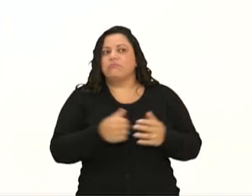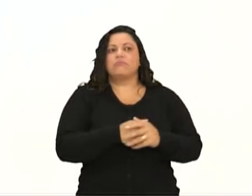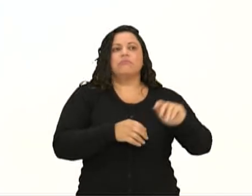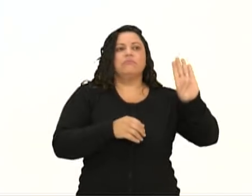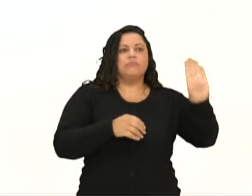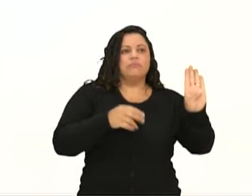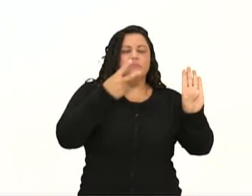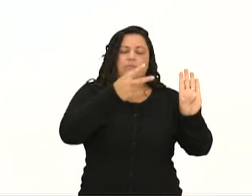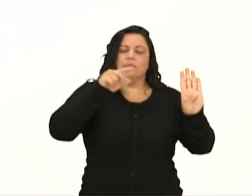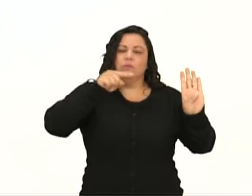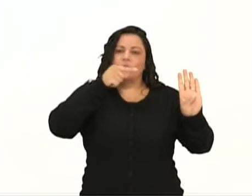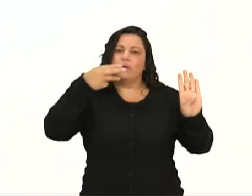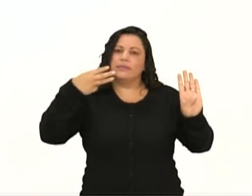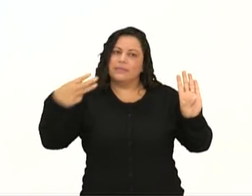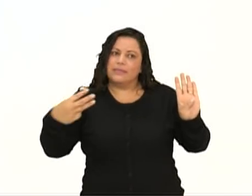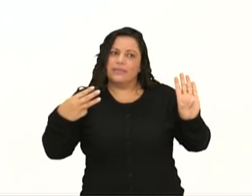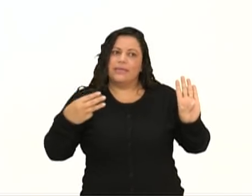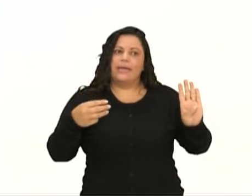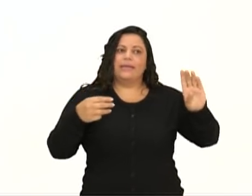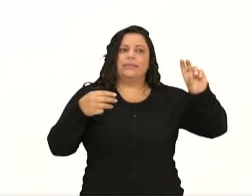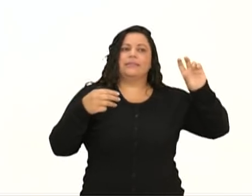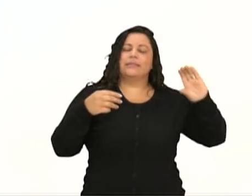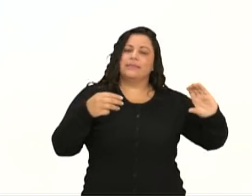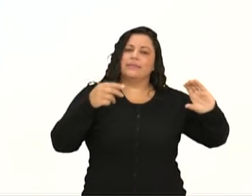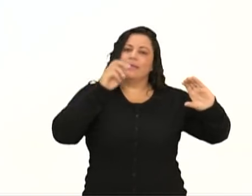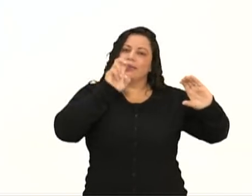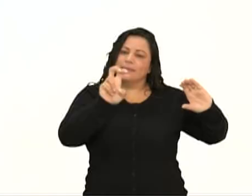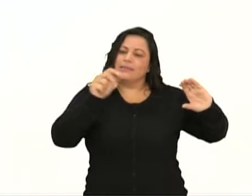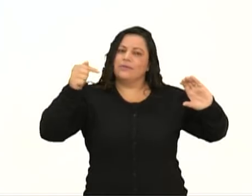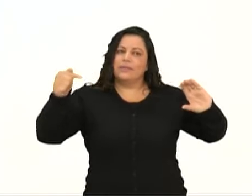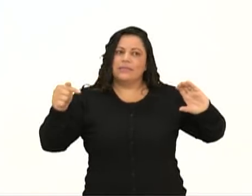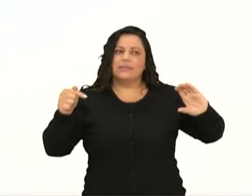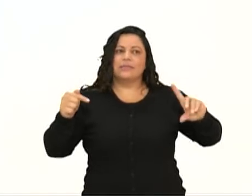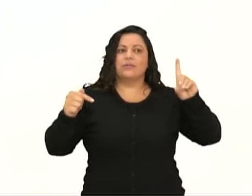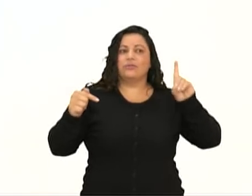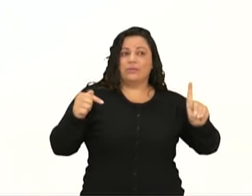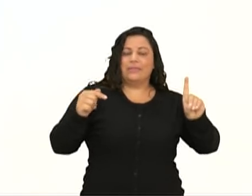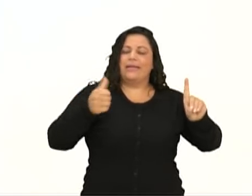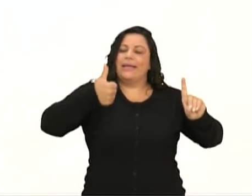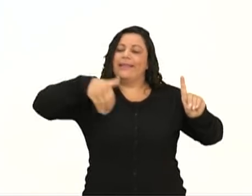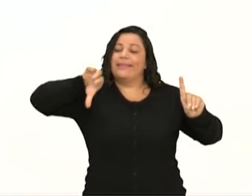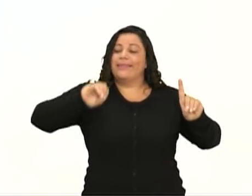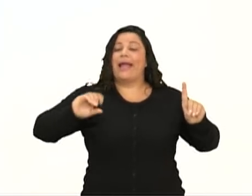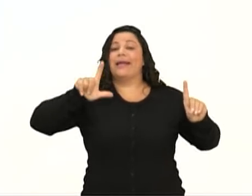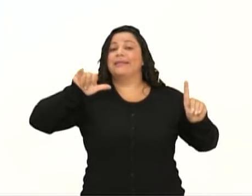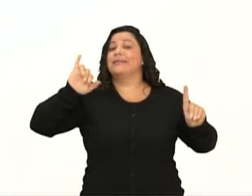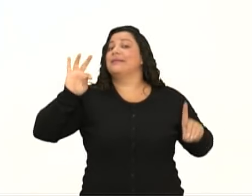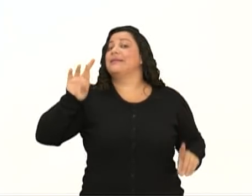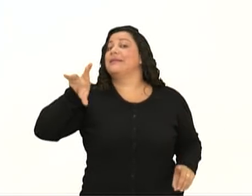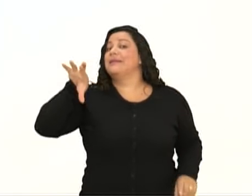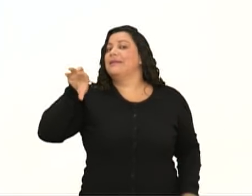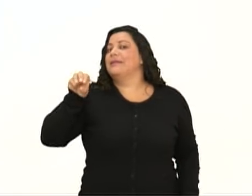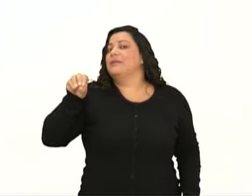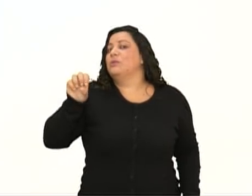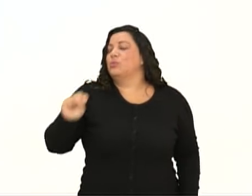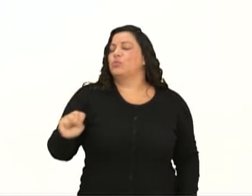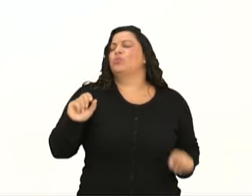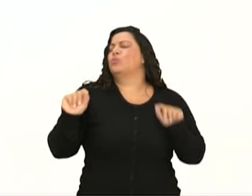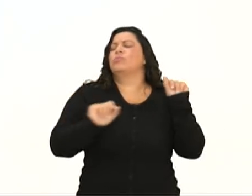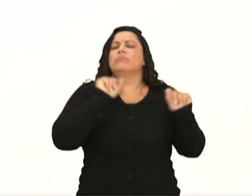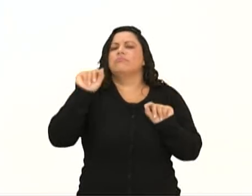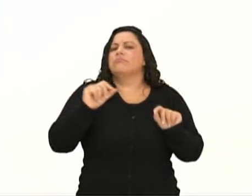litros. A opção C, de 5 a 7 litros, ou seria a opção D, 10 litros? O que você acha?